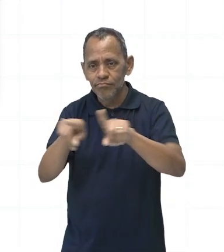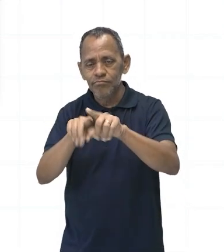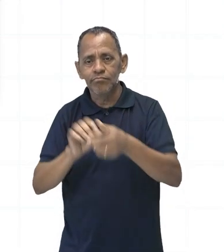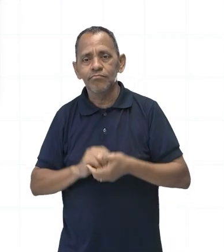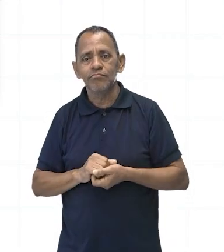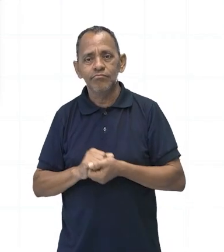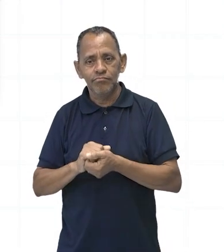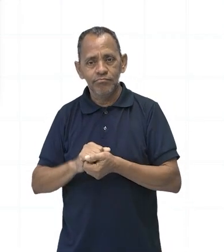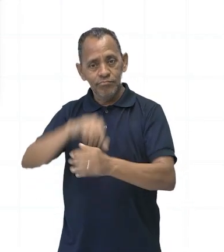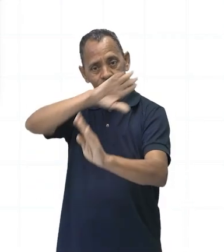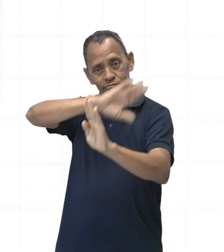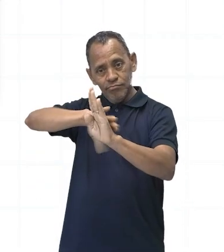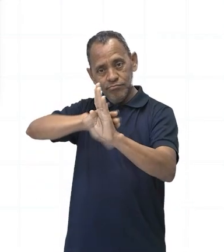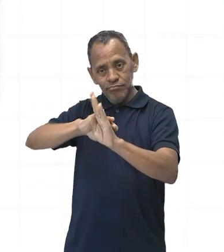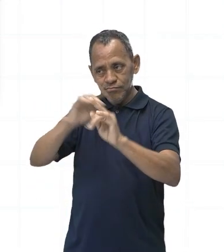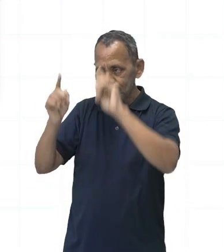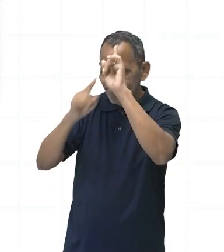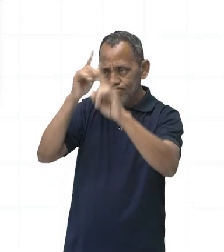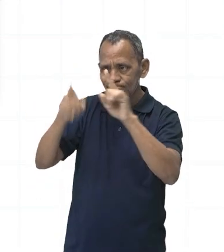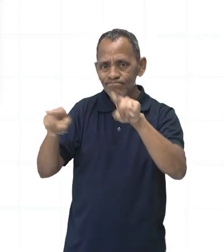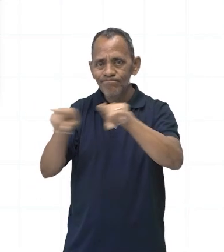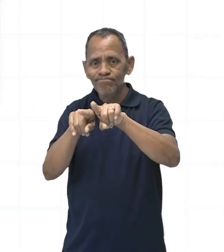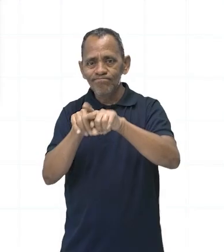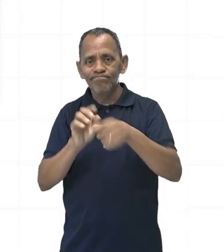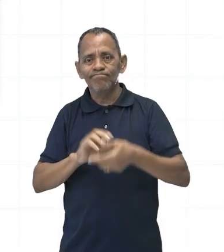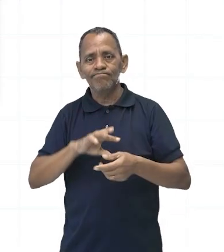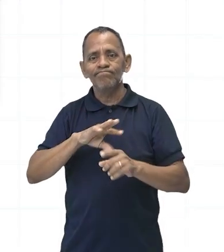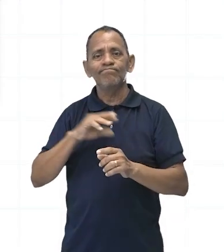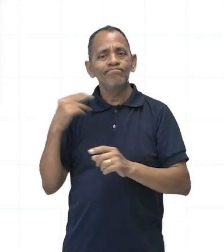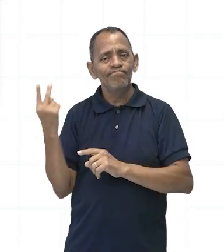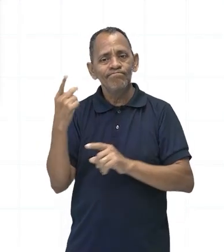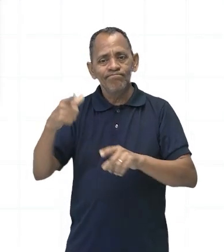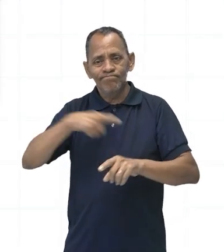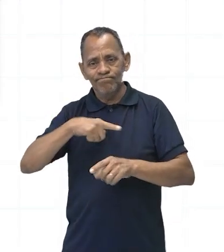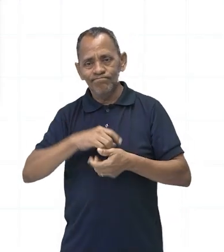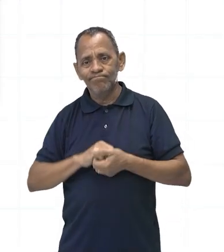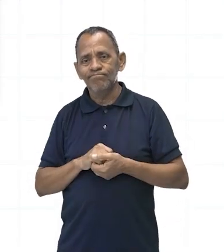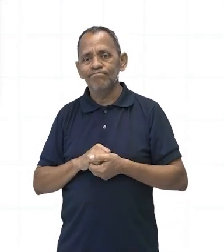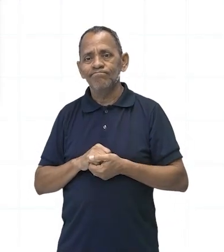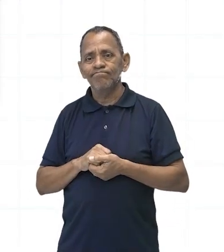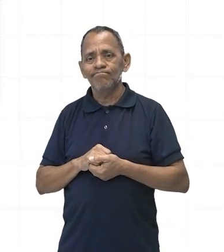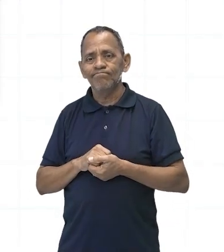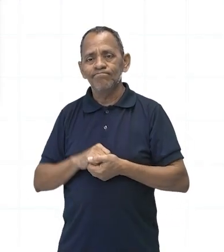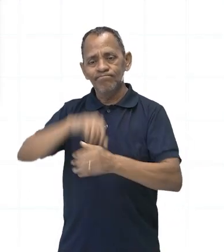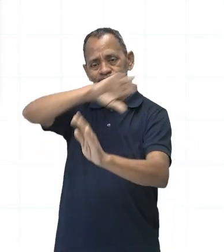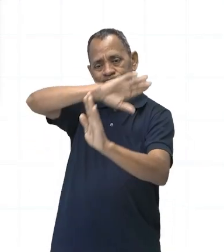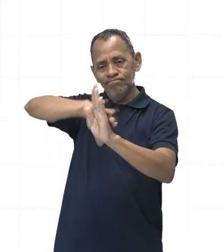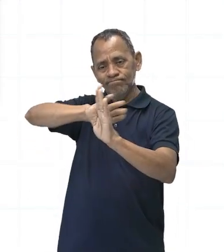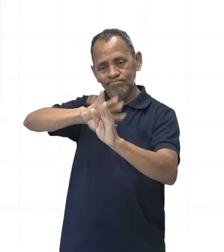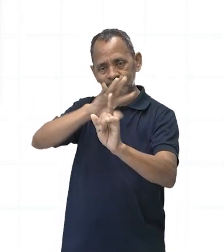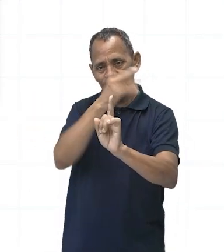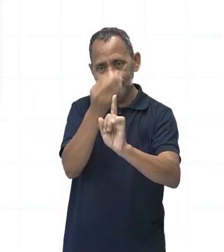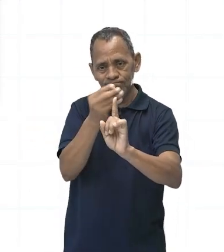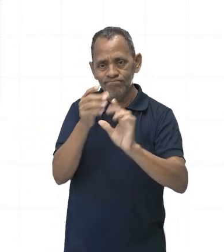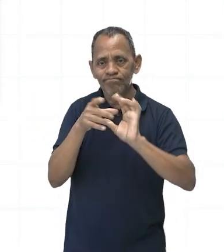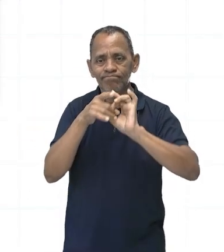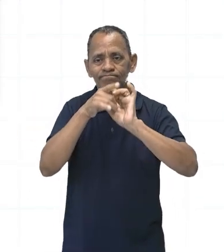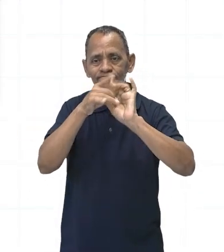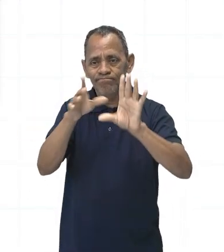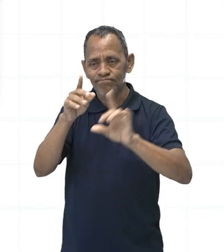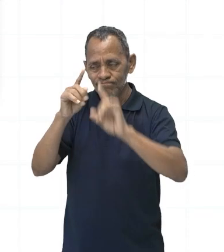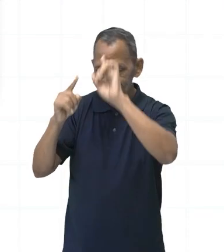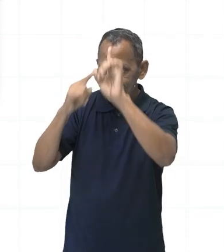Subjetividade e liberdade criativa. A arte abstrata valoriza a subjetividade do artista e sua liberdade